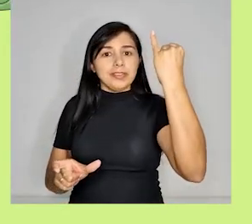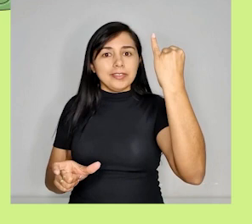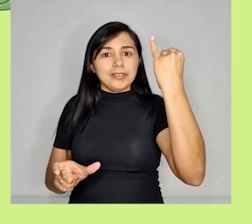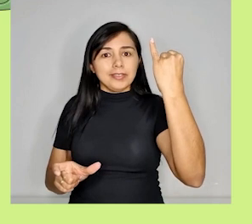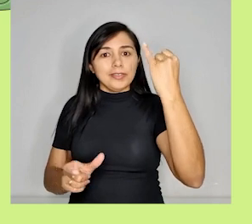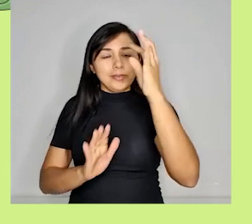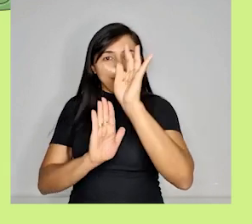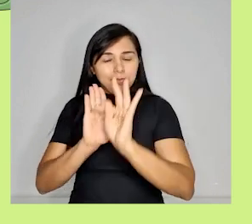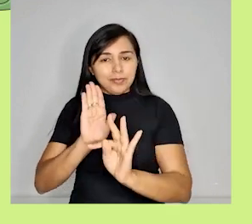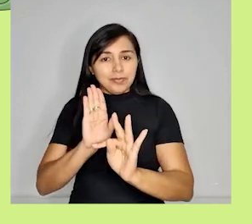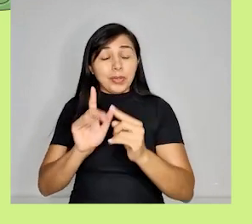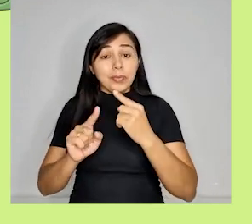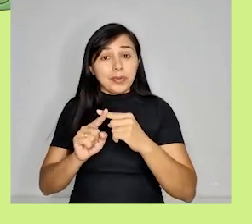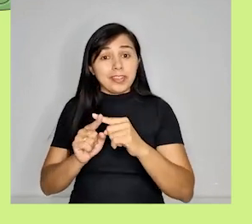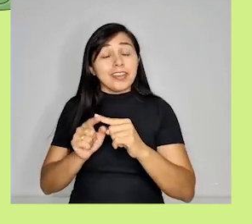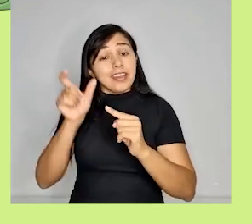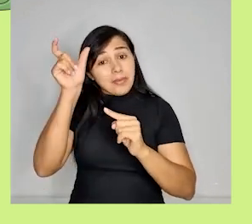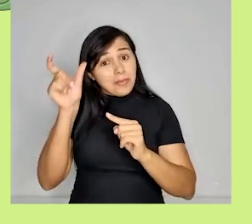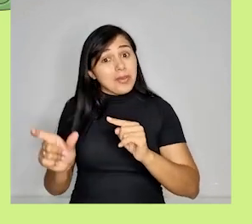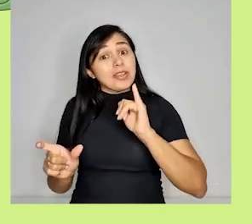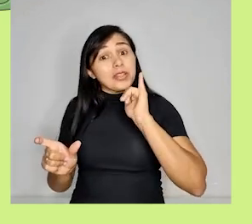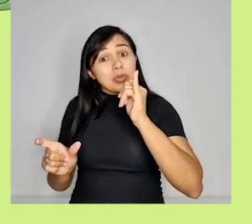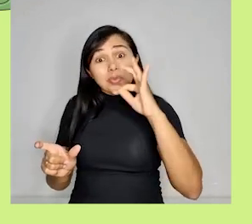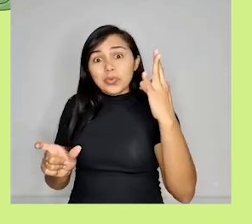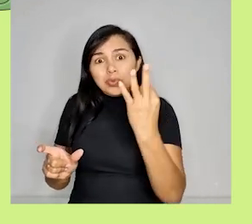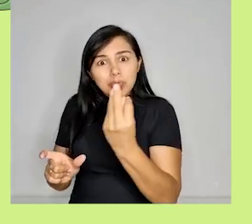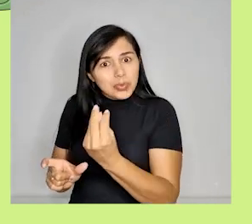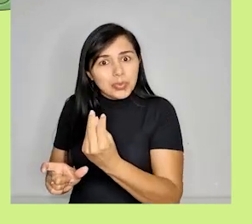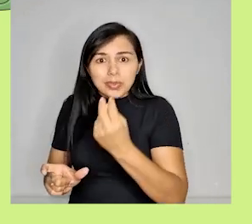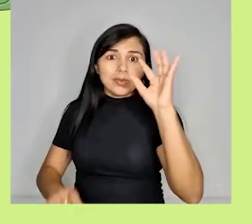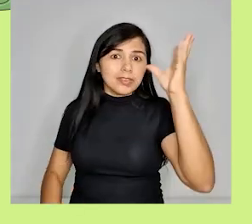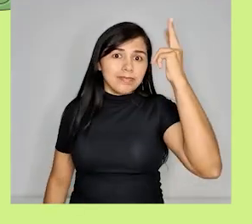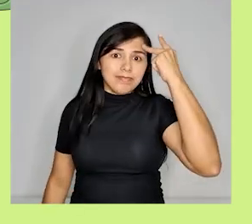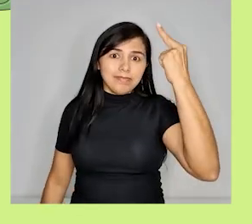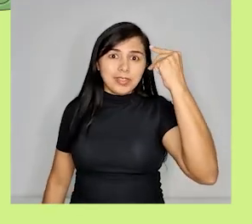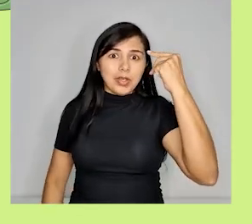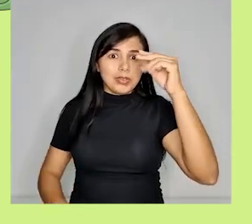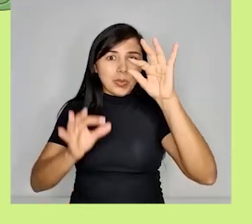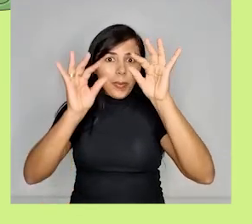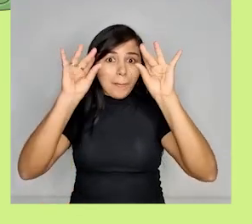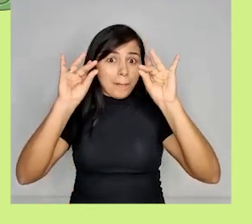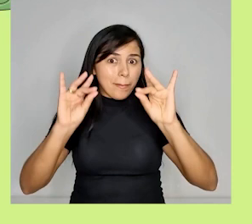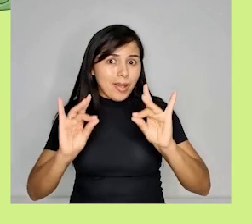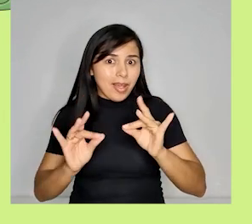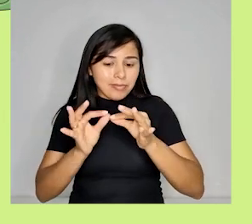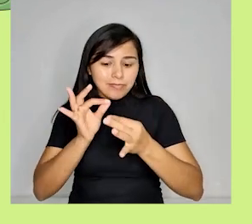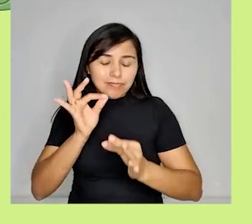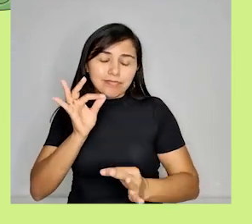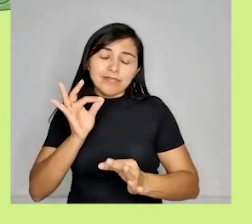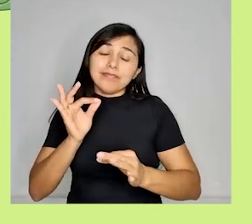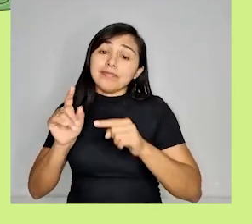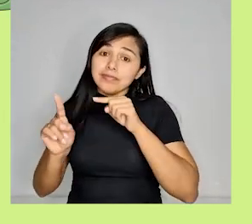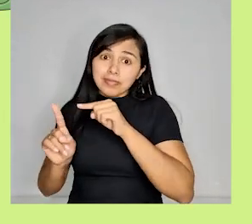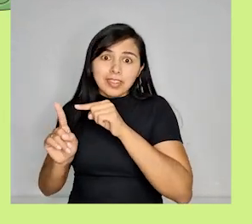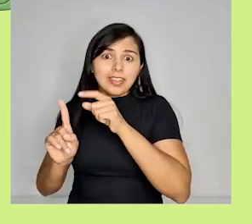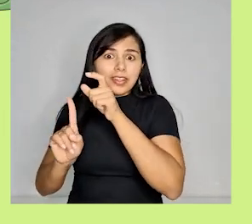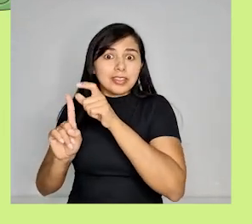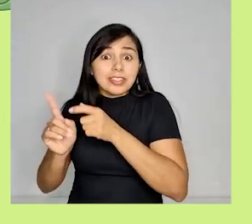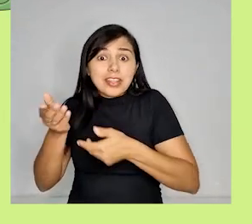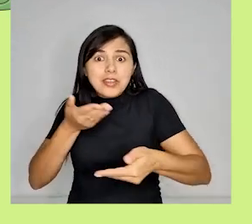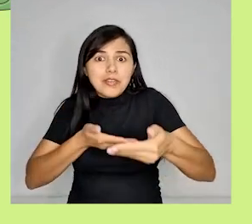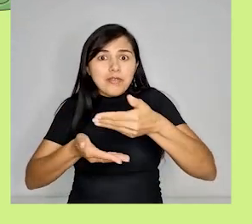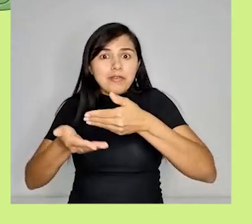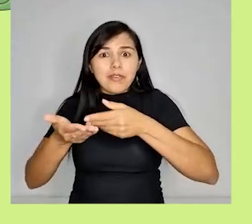texto, pois ele é o dono da voz, o que conta os fatos e seu desenvolvimento. Ele atua como intermediário entre a ação